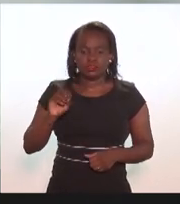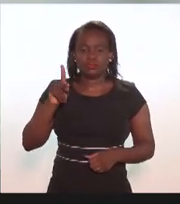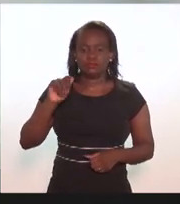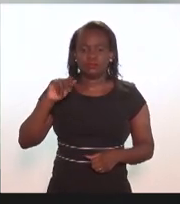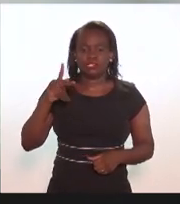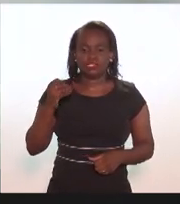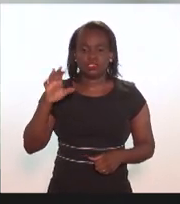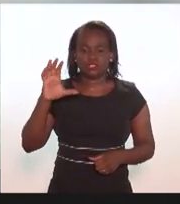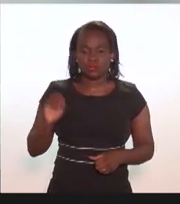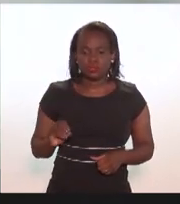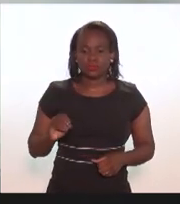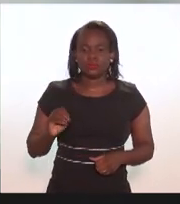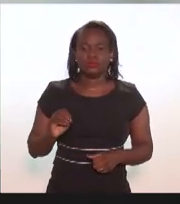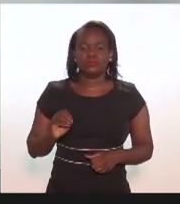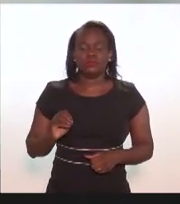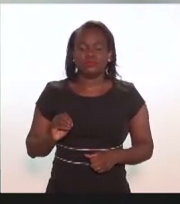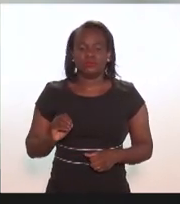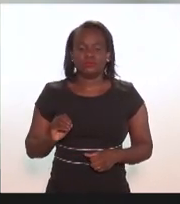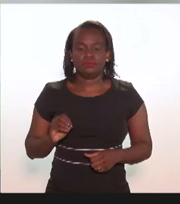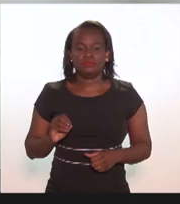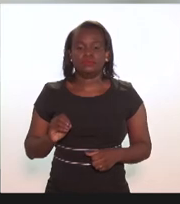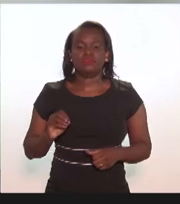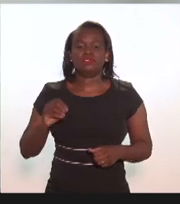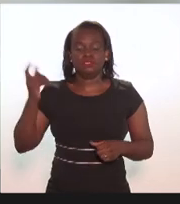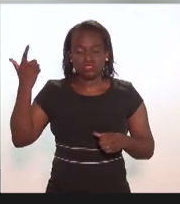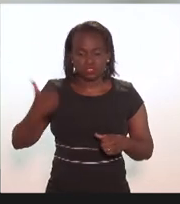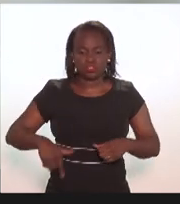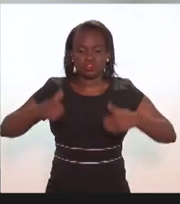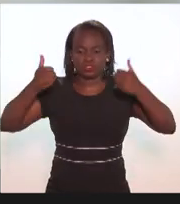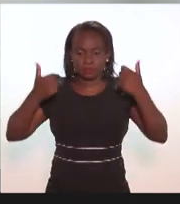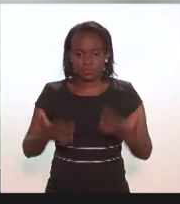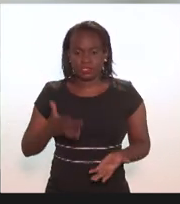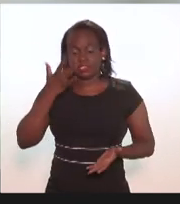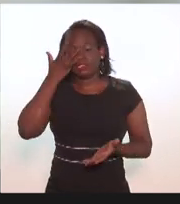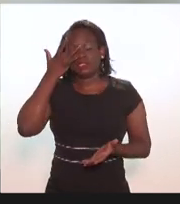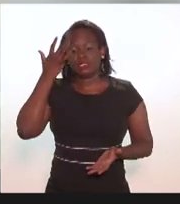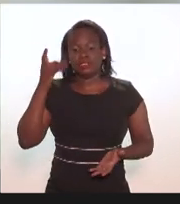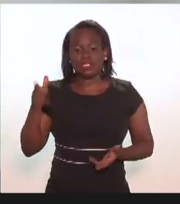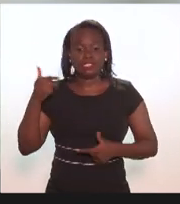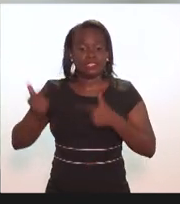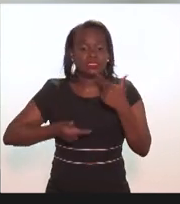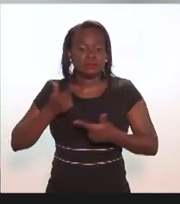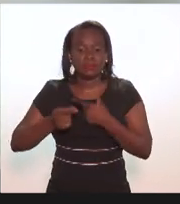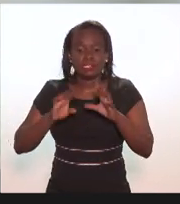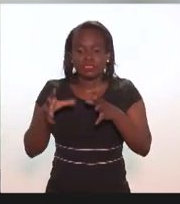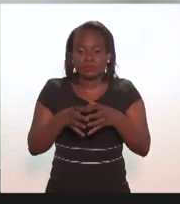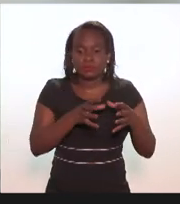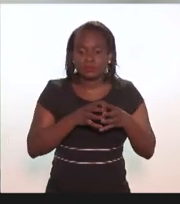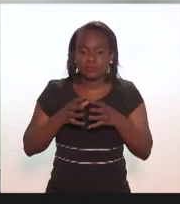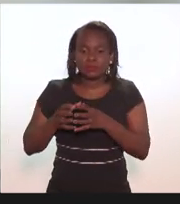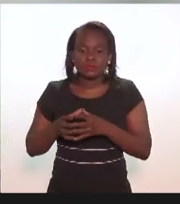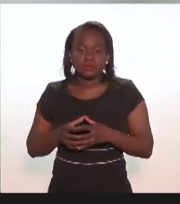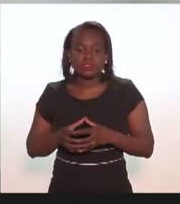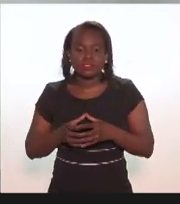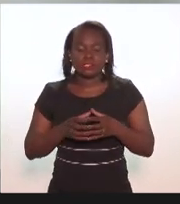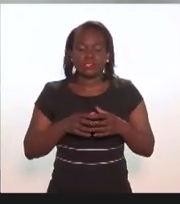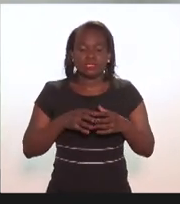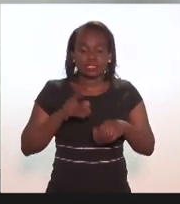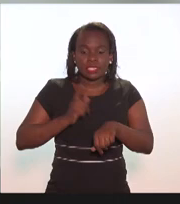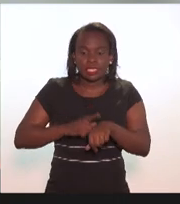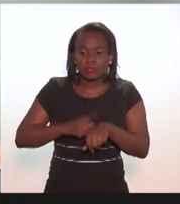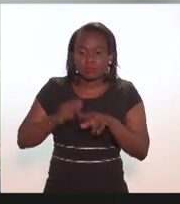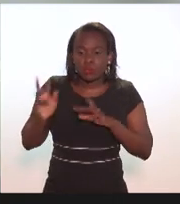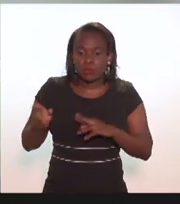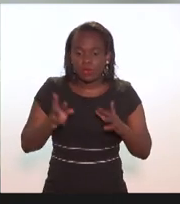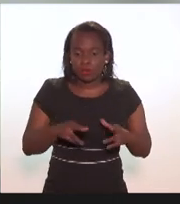Pacheco. E volto a dizer, a gente está trabalhando em comissões, secretário, concomitantemente,